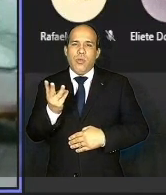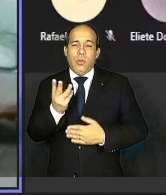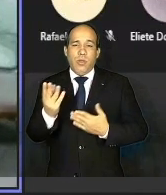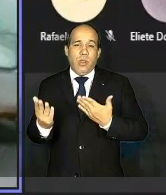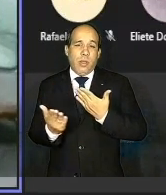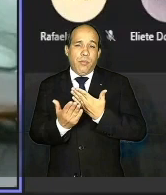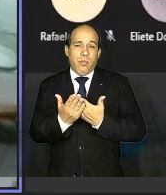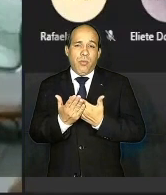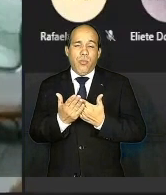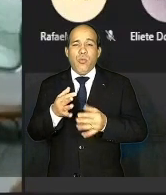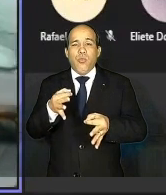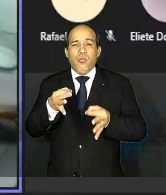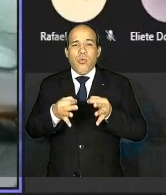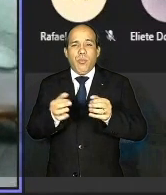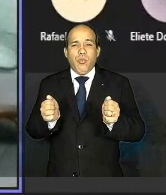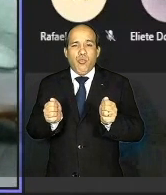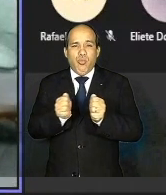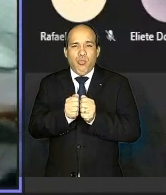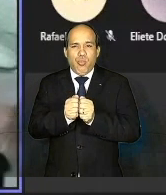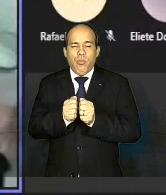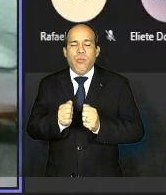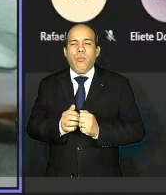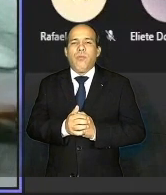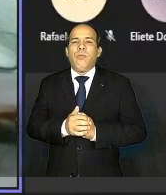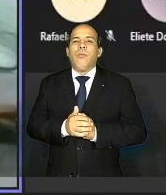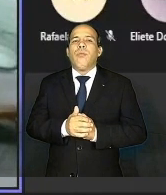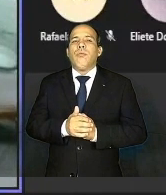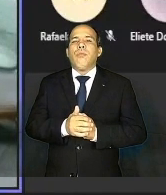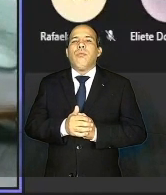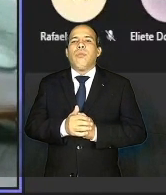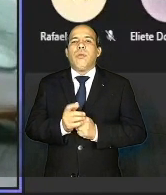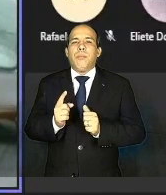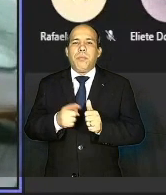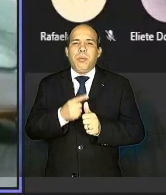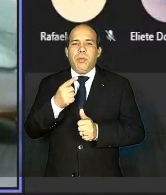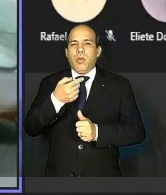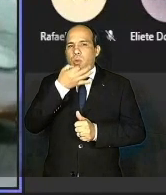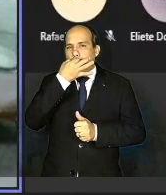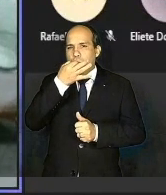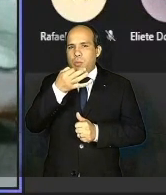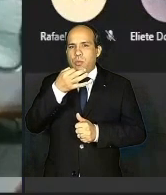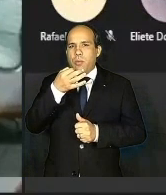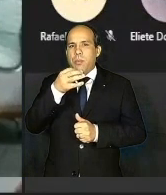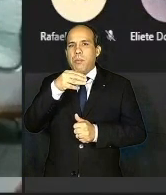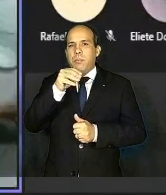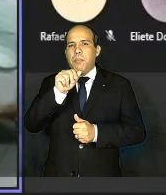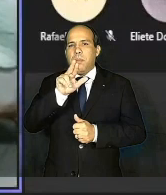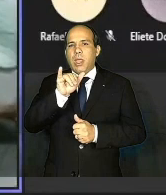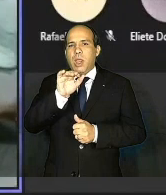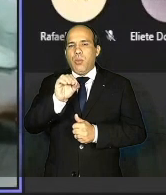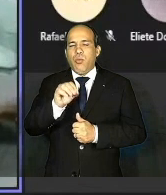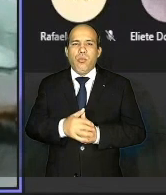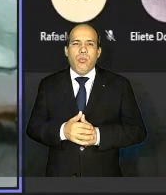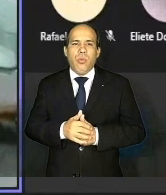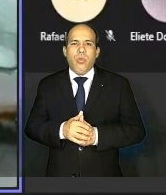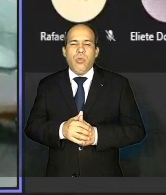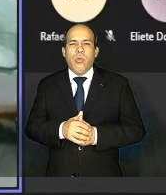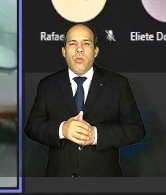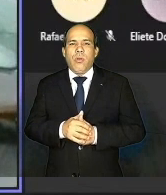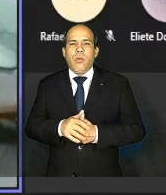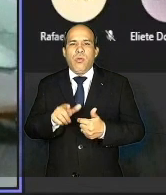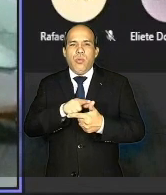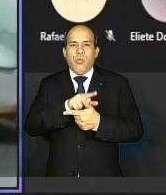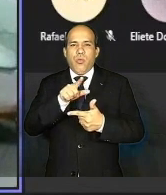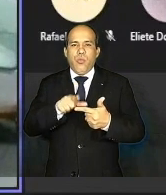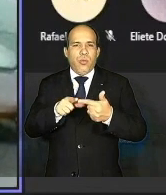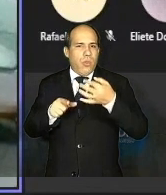Eu sou relator das 3 apelações, o julgamento será conjunto. Primeiro vogal, o desembargador